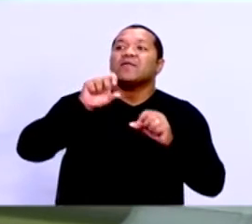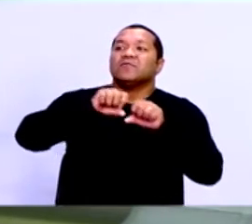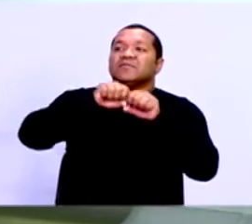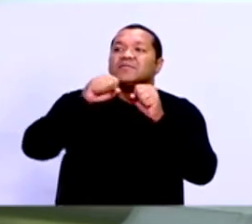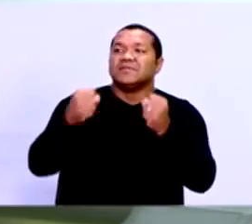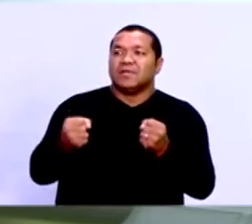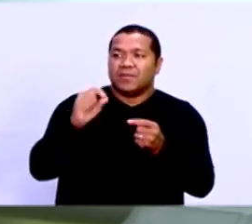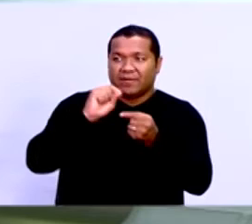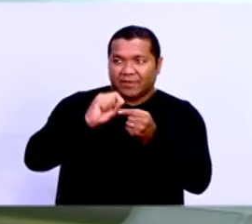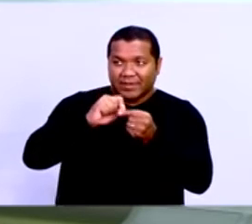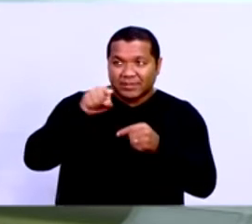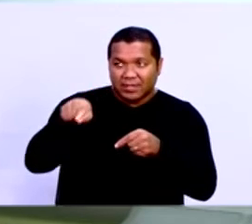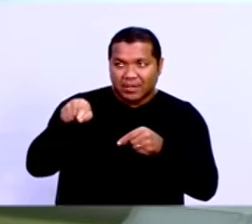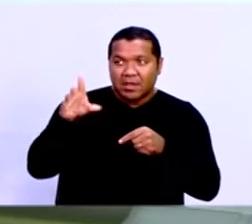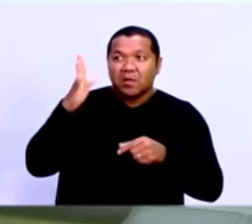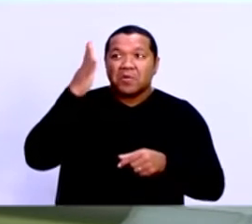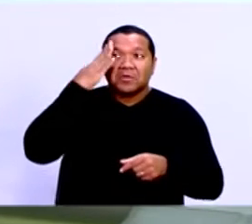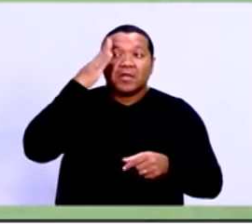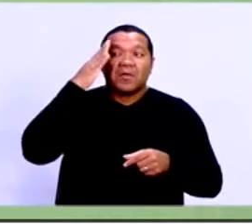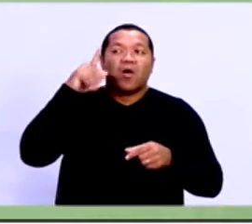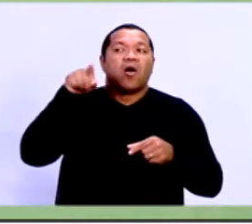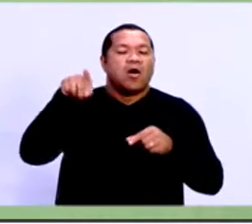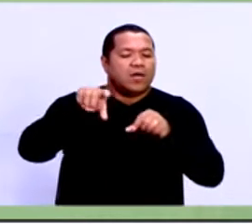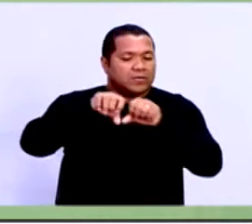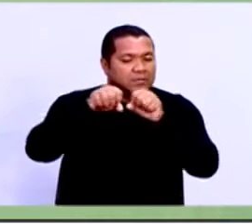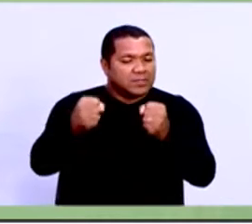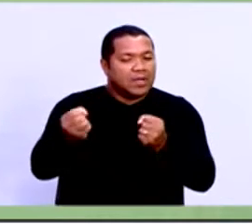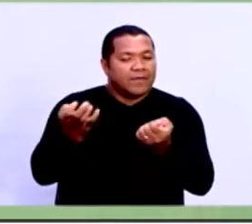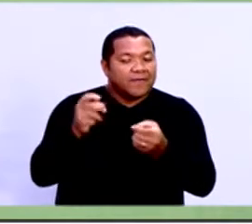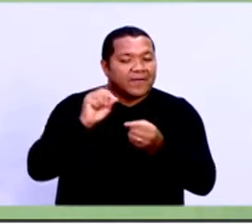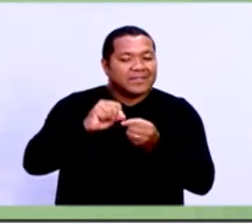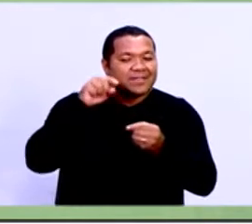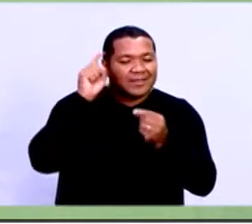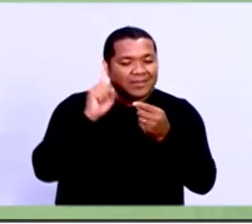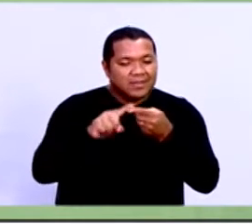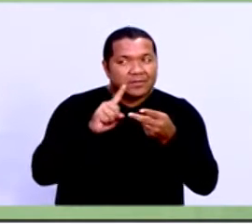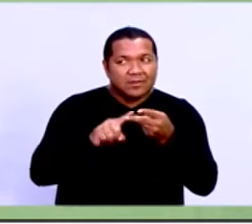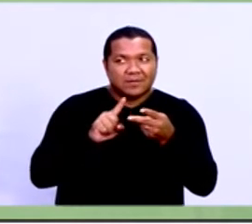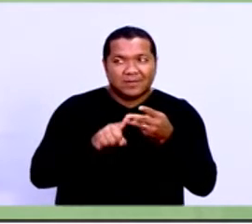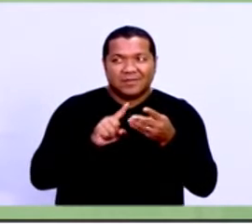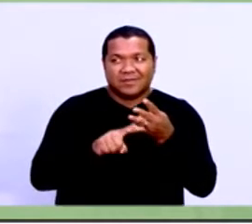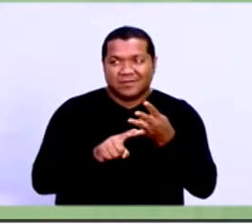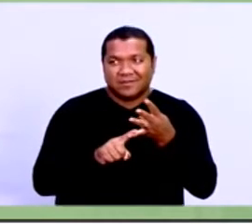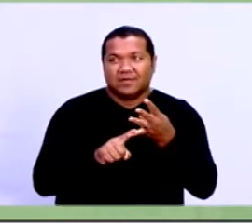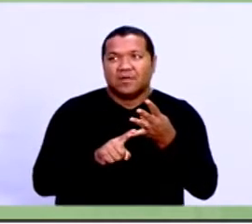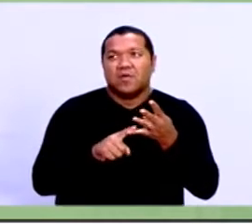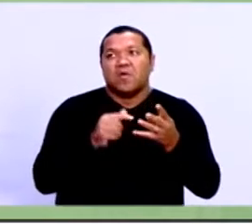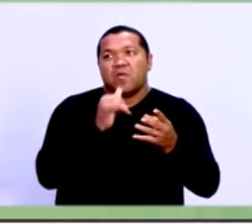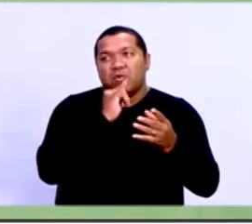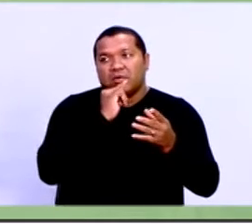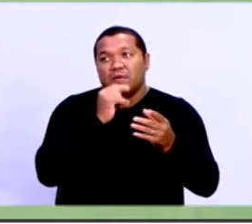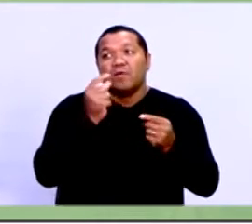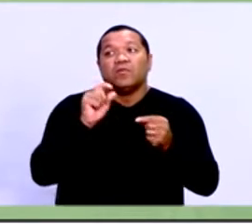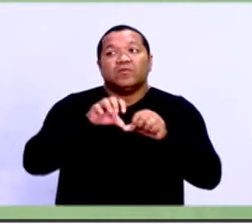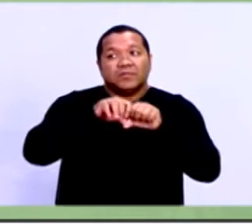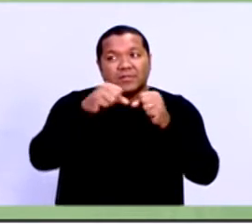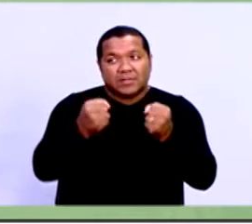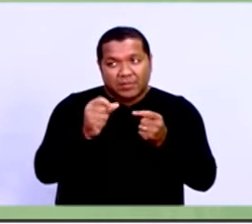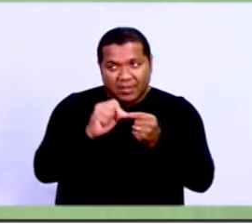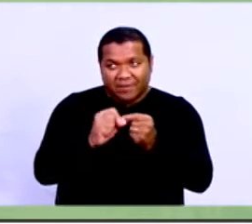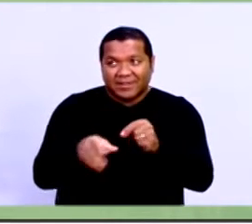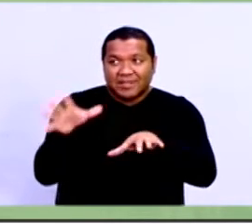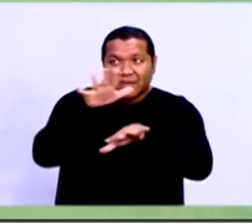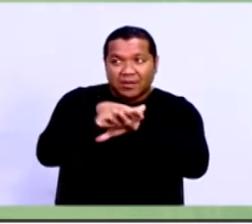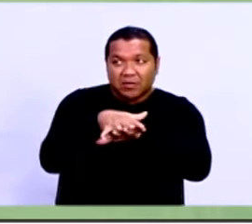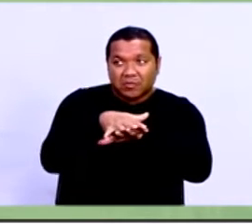eu quero que o sistema faça vamos lá o sistema deve permitir a inclusão alteração e